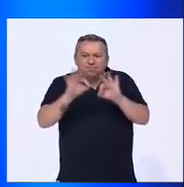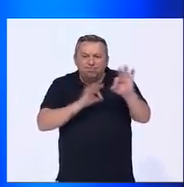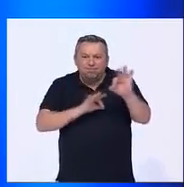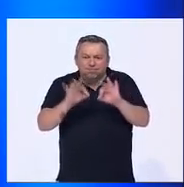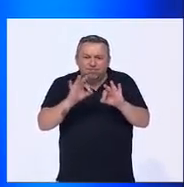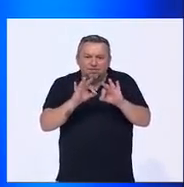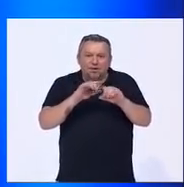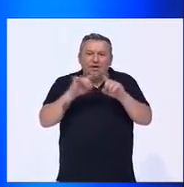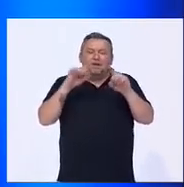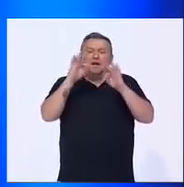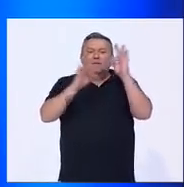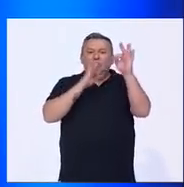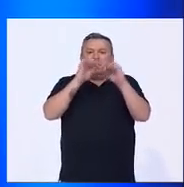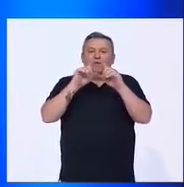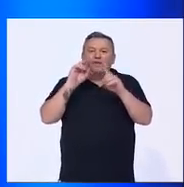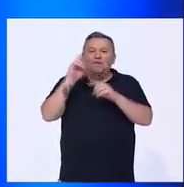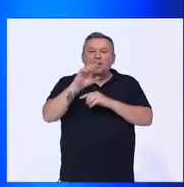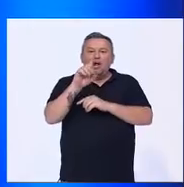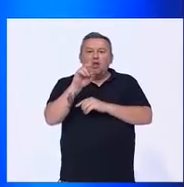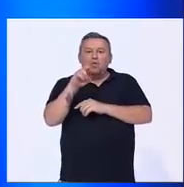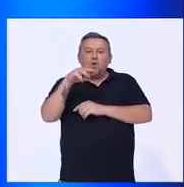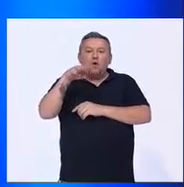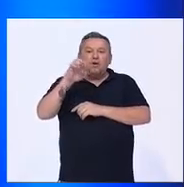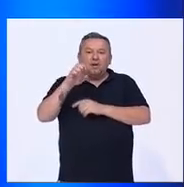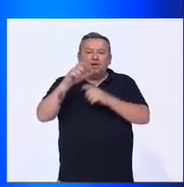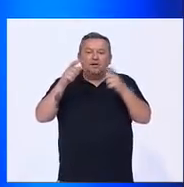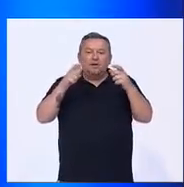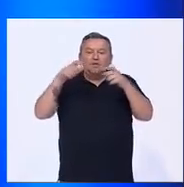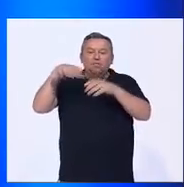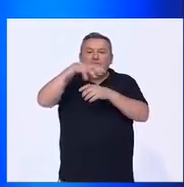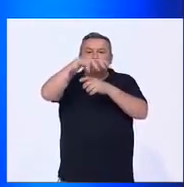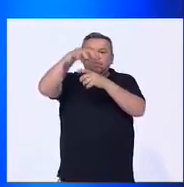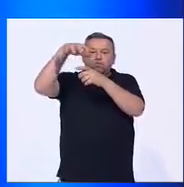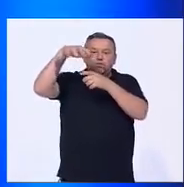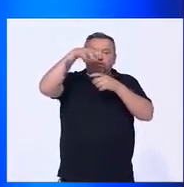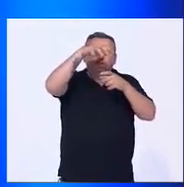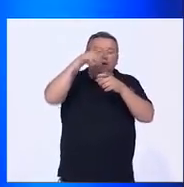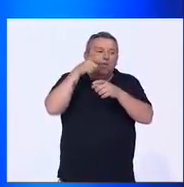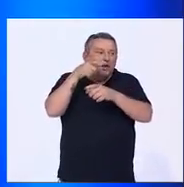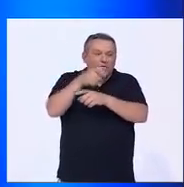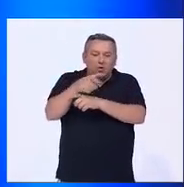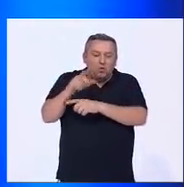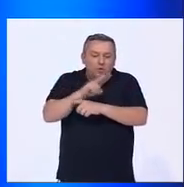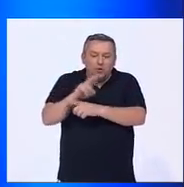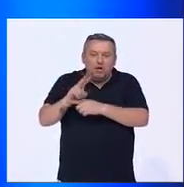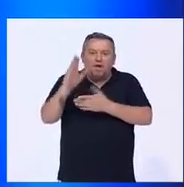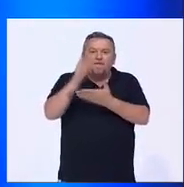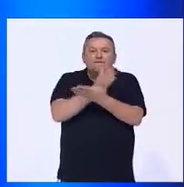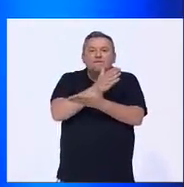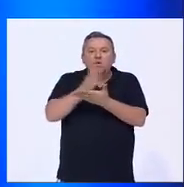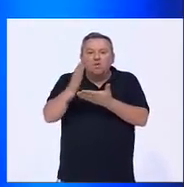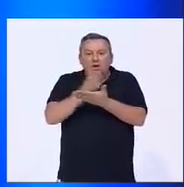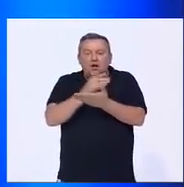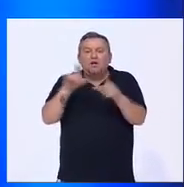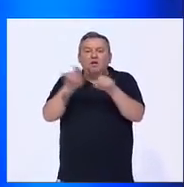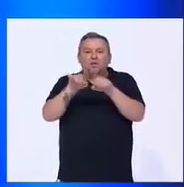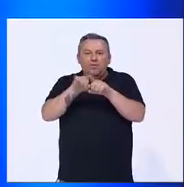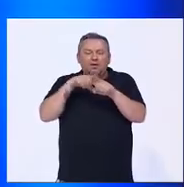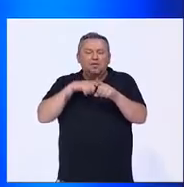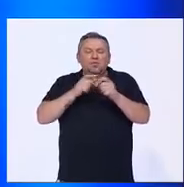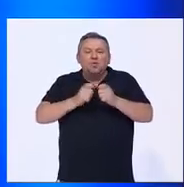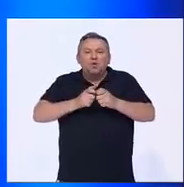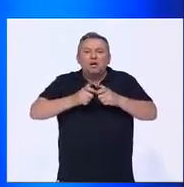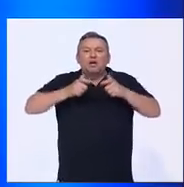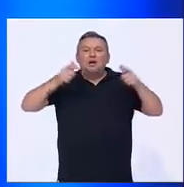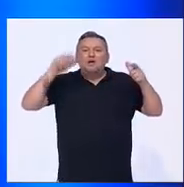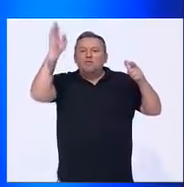drones, os chamados veículos não tripulados, para fazer o monitoramento de uma fronteira gigantesca e a área onde é